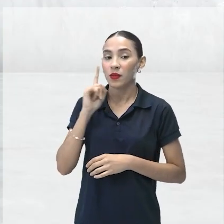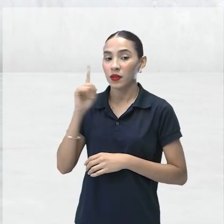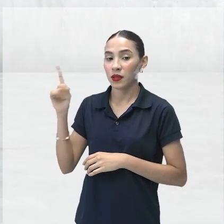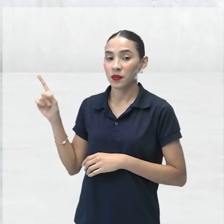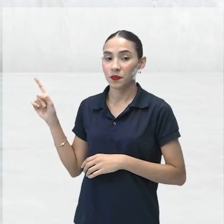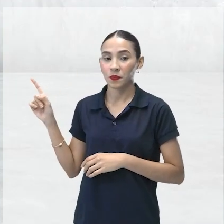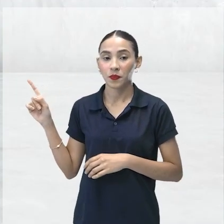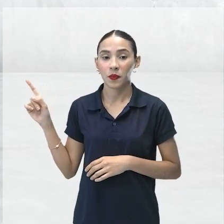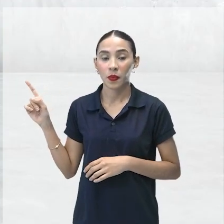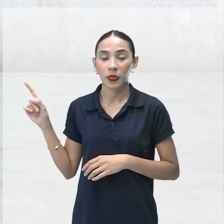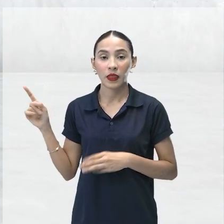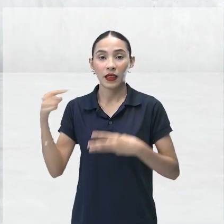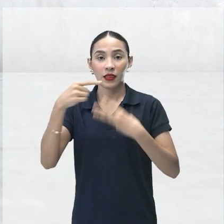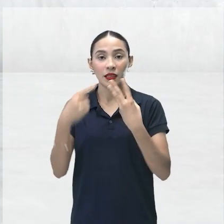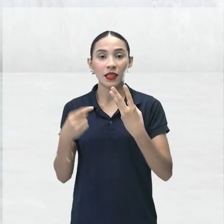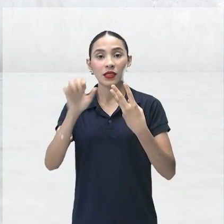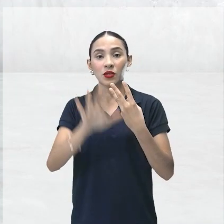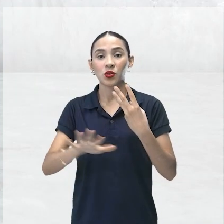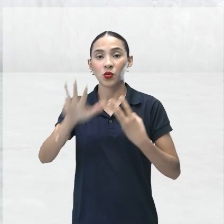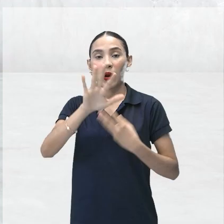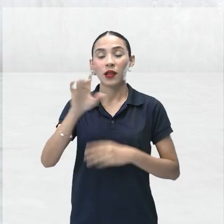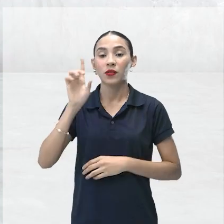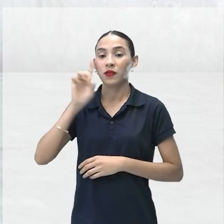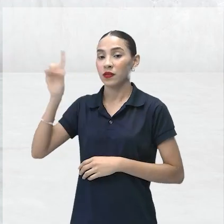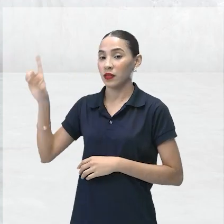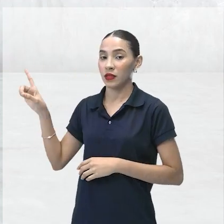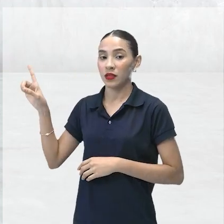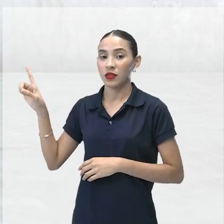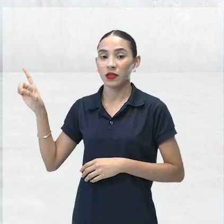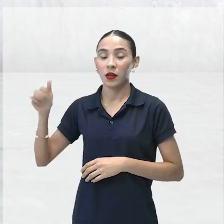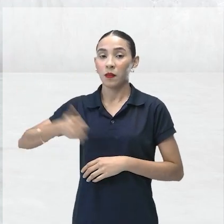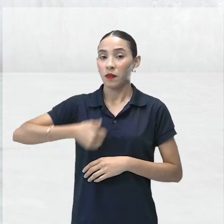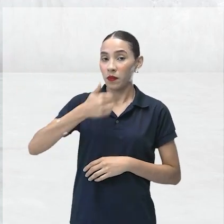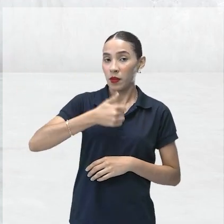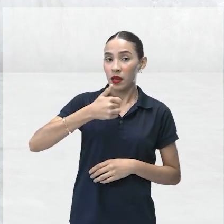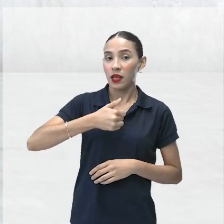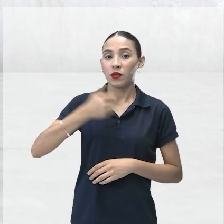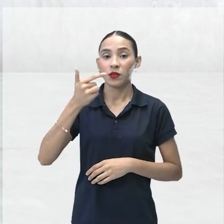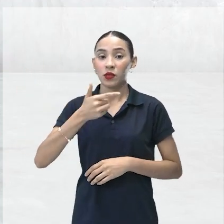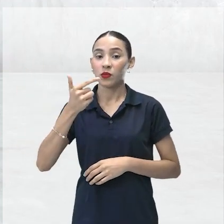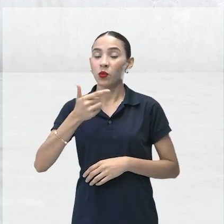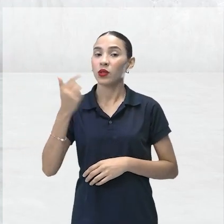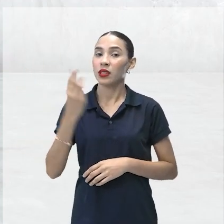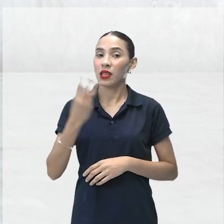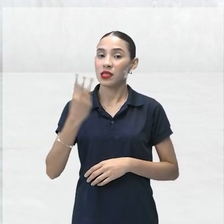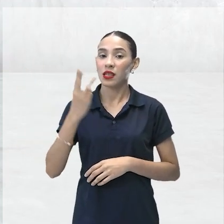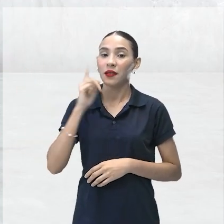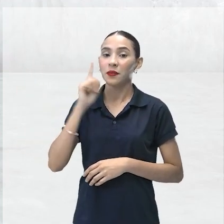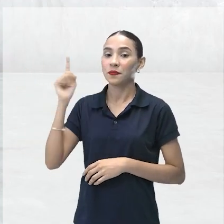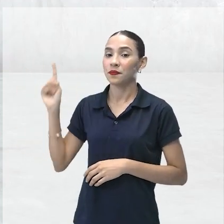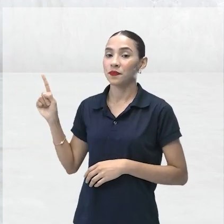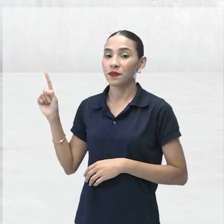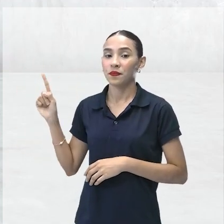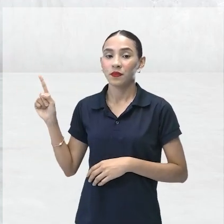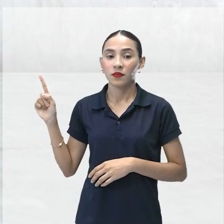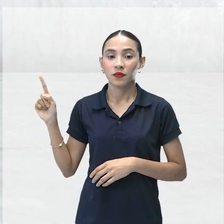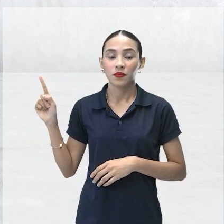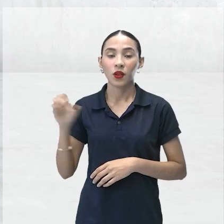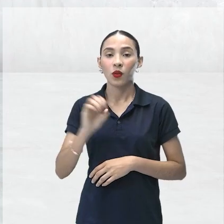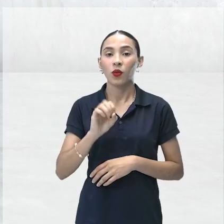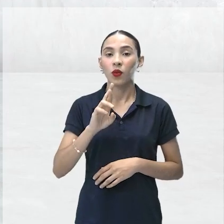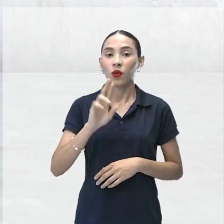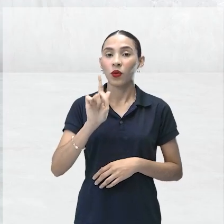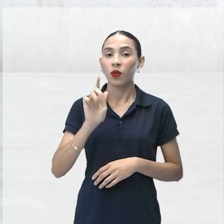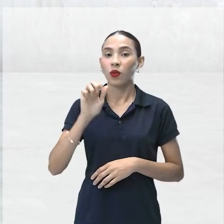né? Desses abstracionismo, tá? O taxismo, o geométrico, né? E também chamado de